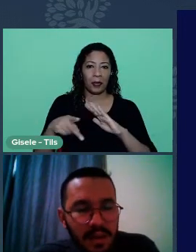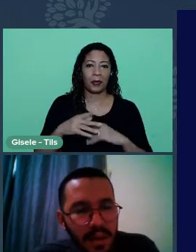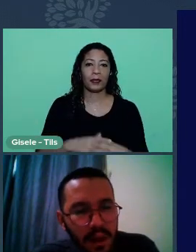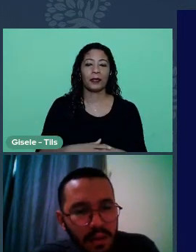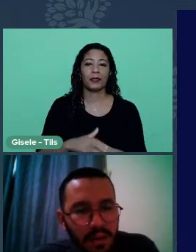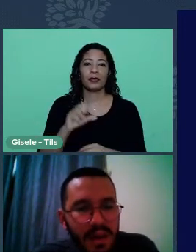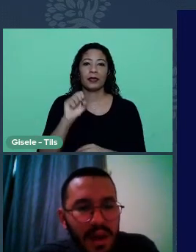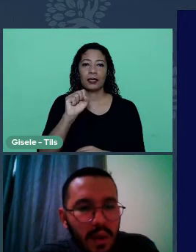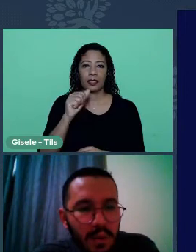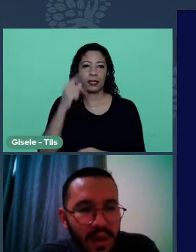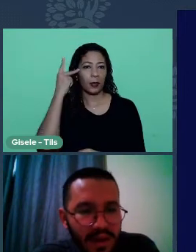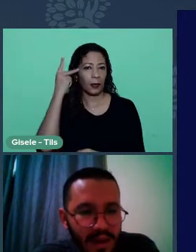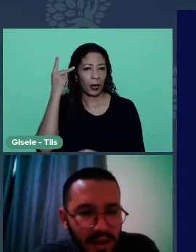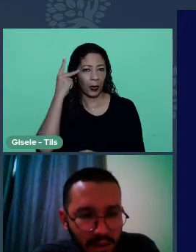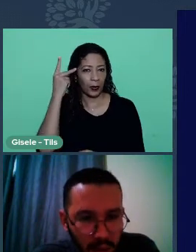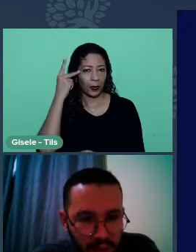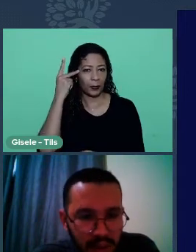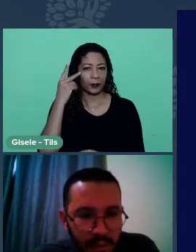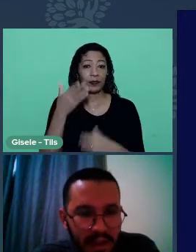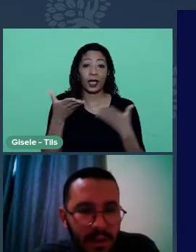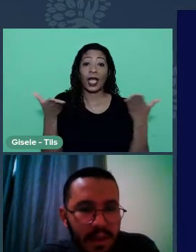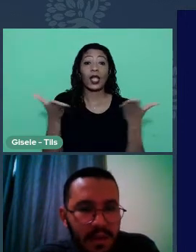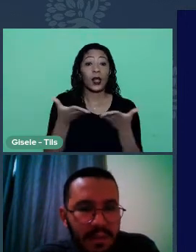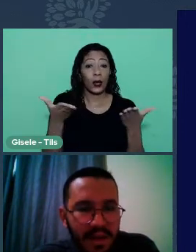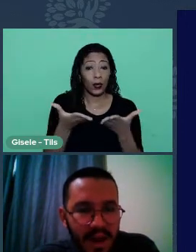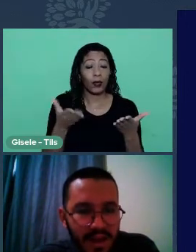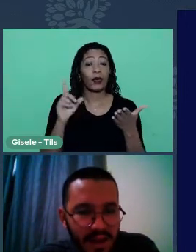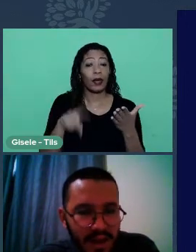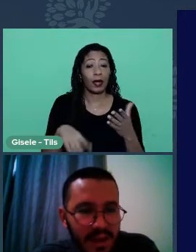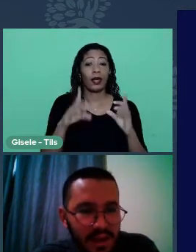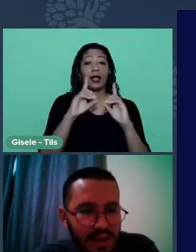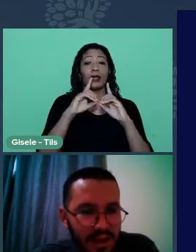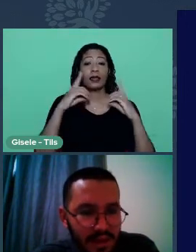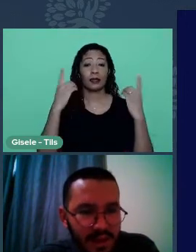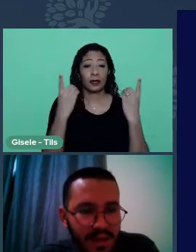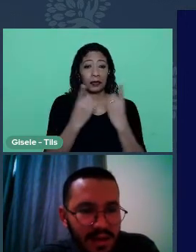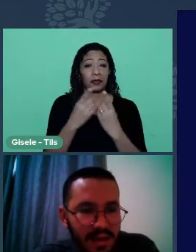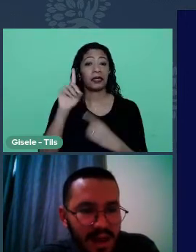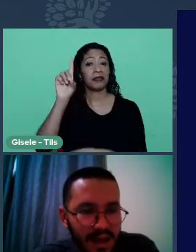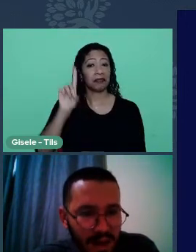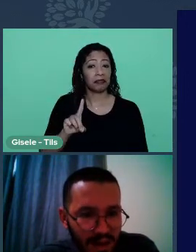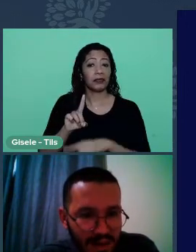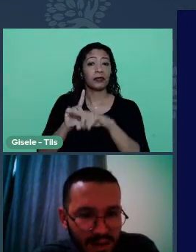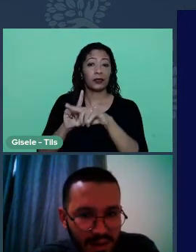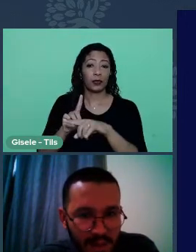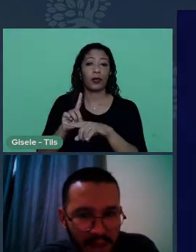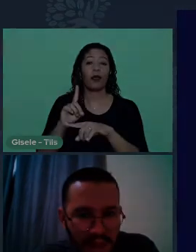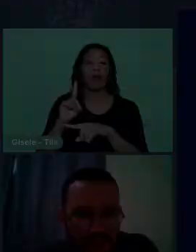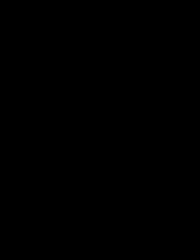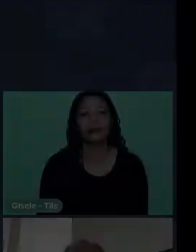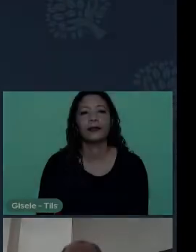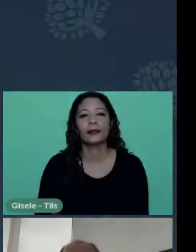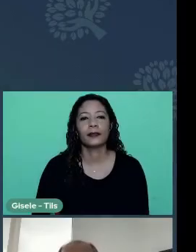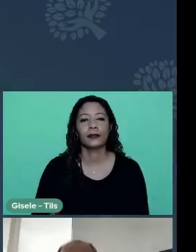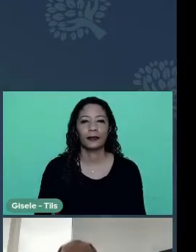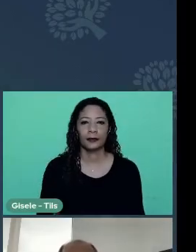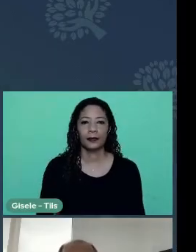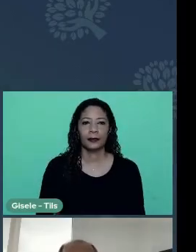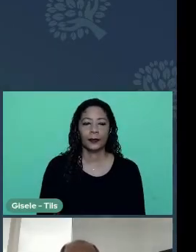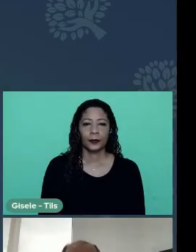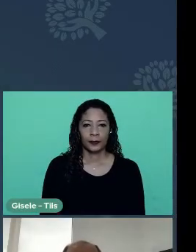Santa Casa de São Paulo e atualmente é diretor do Departamento de Pediatria da Associação Brasileira de Asmáticos.